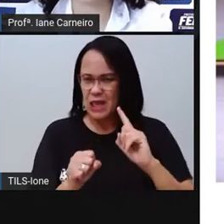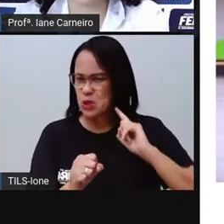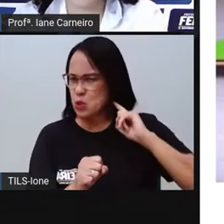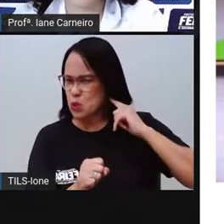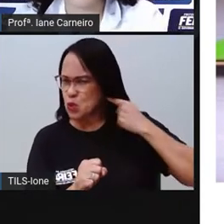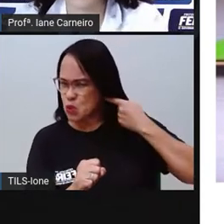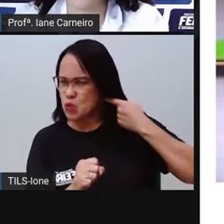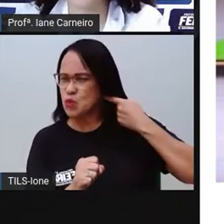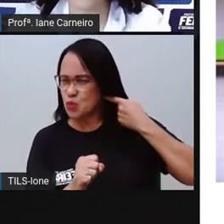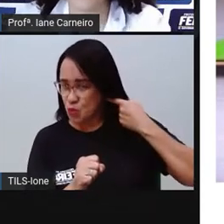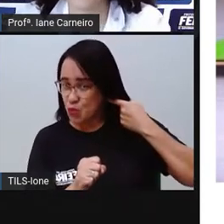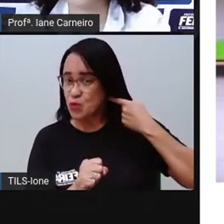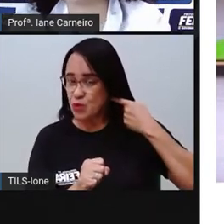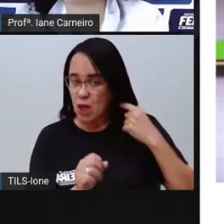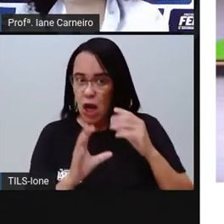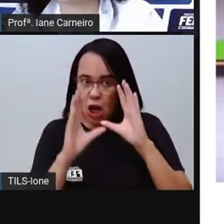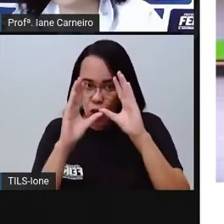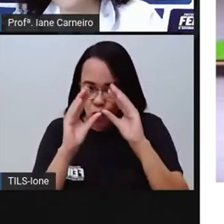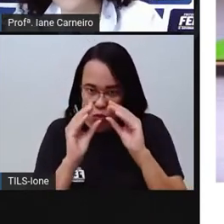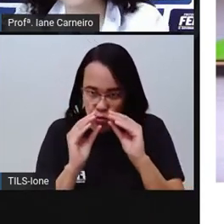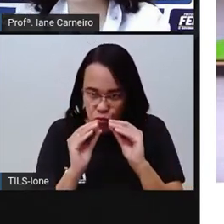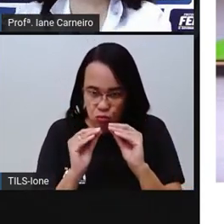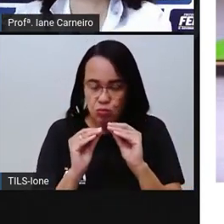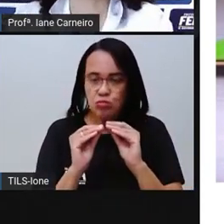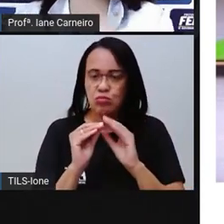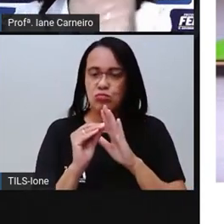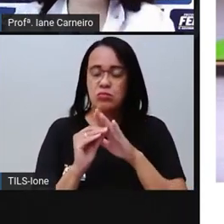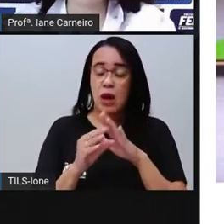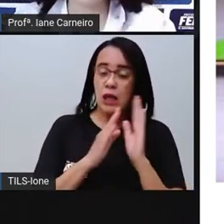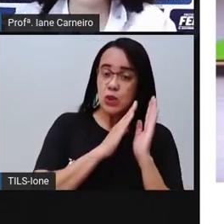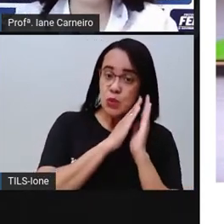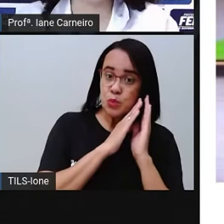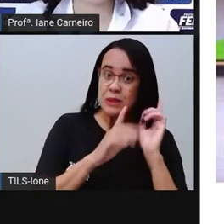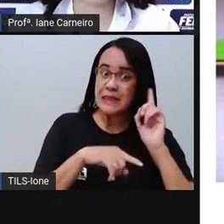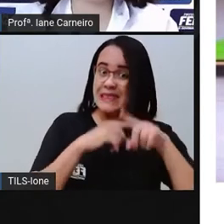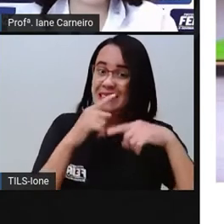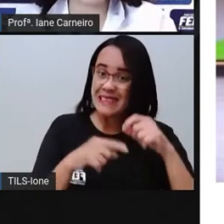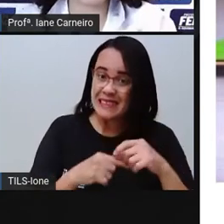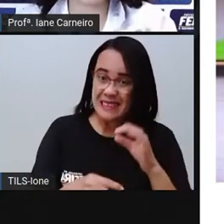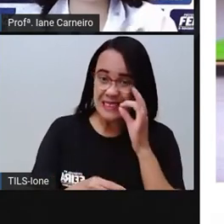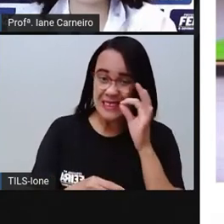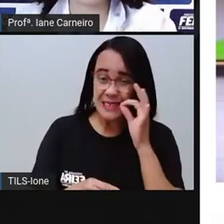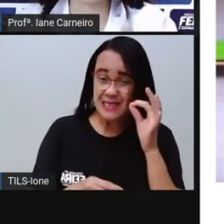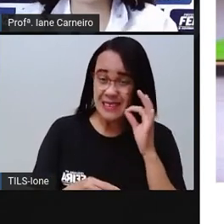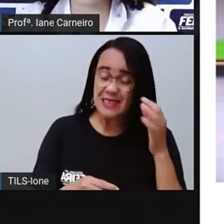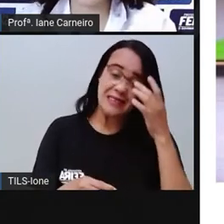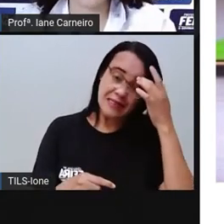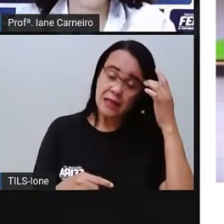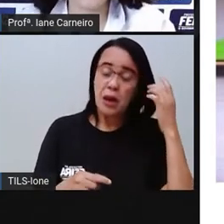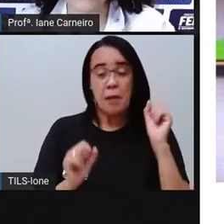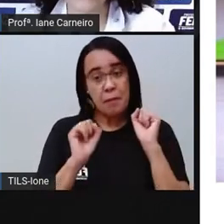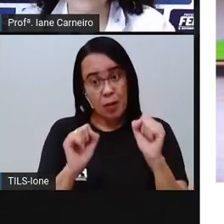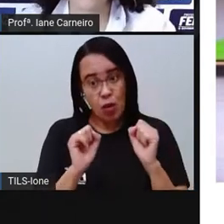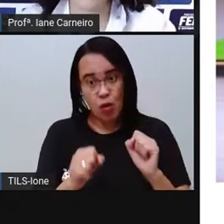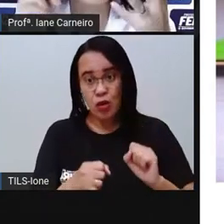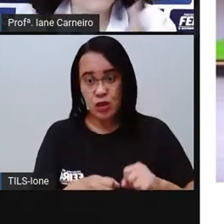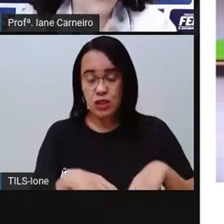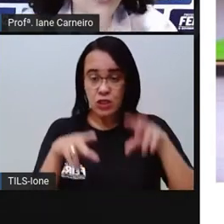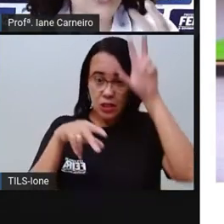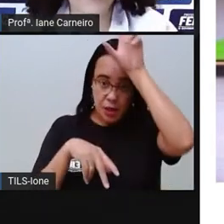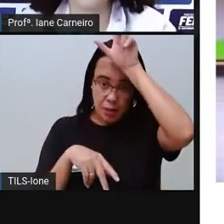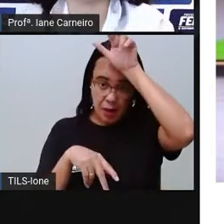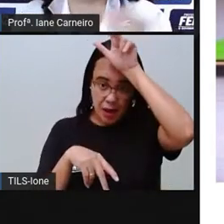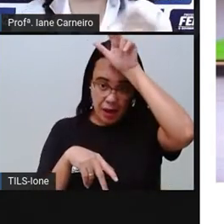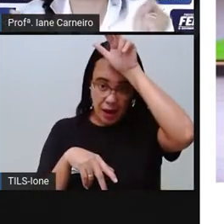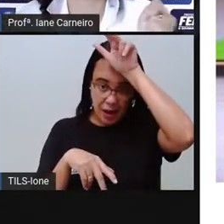no prato, que você não quis tomar, não quis comer. Eles vão lá e comem, né? A barata, o rato, eles já gostam disso.